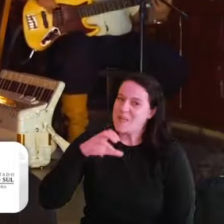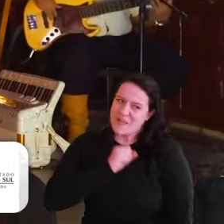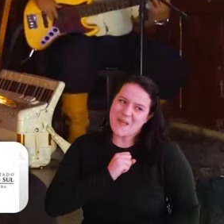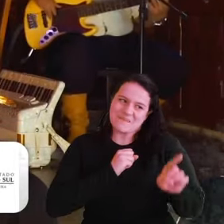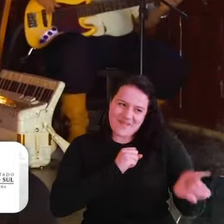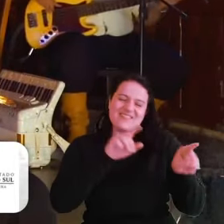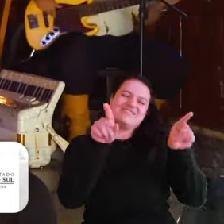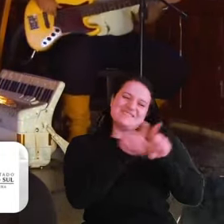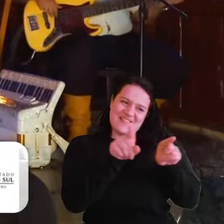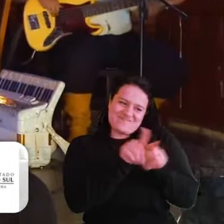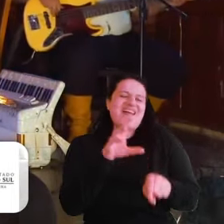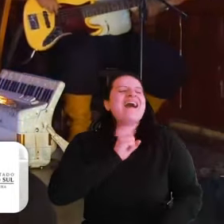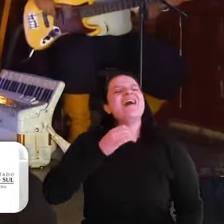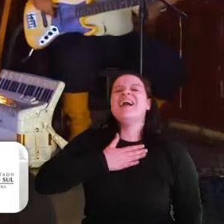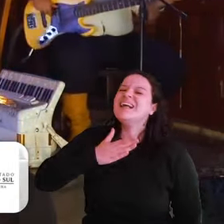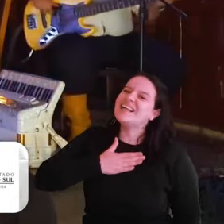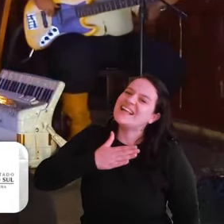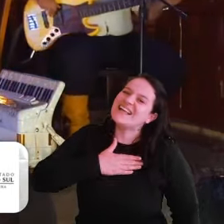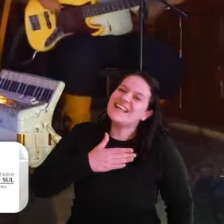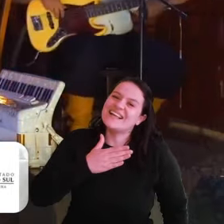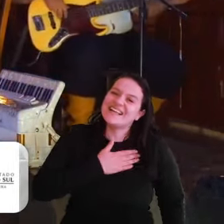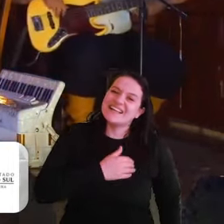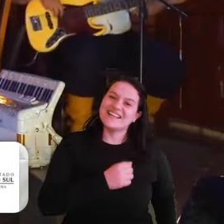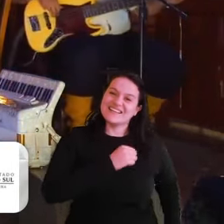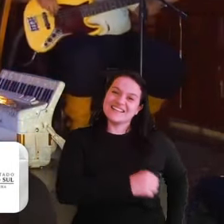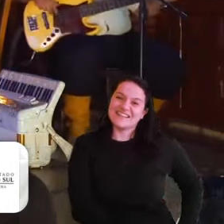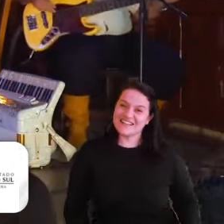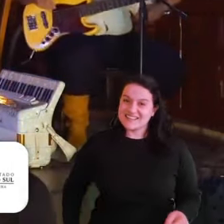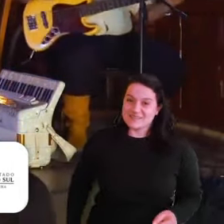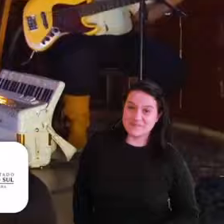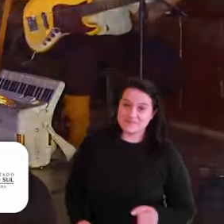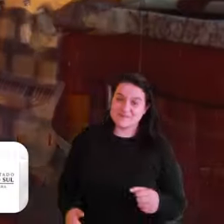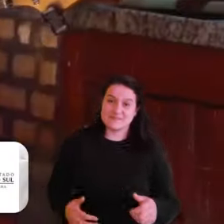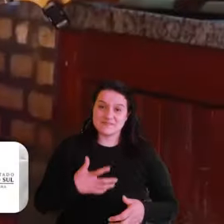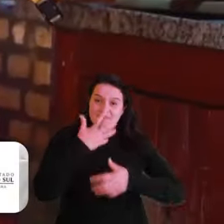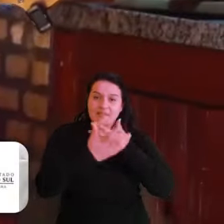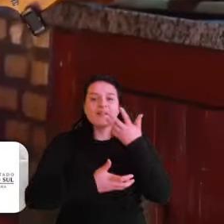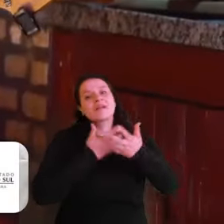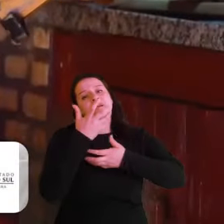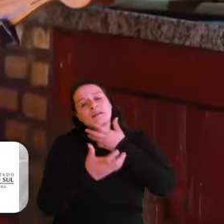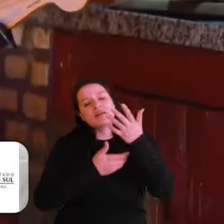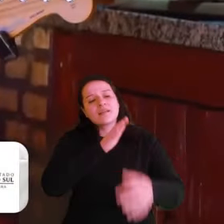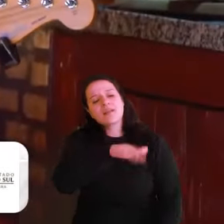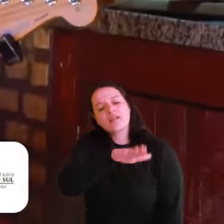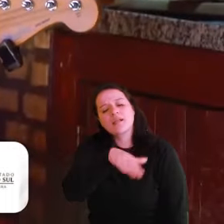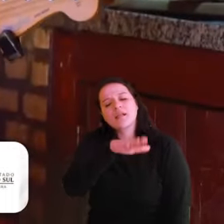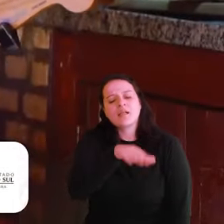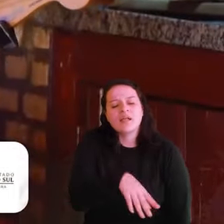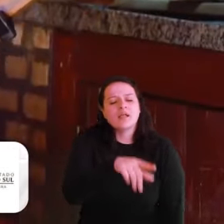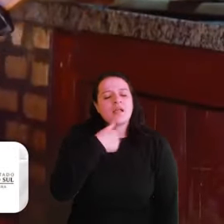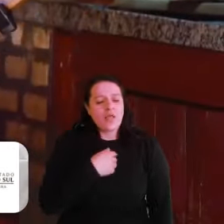sou dela e ela é minha. Cantei uma maneirinha quando eu conheci. E